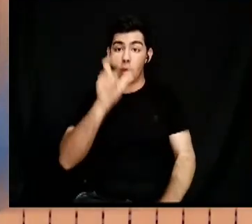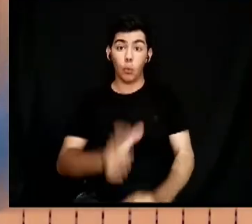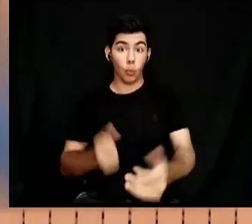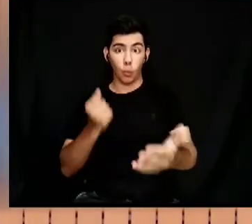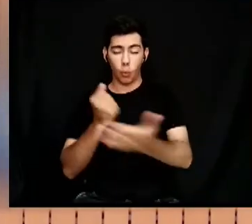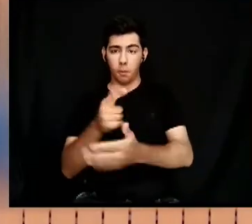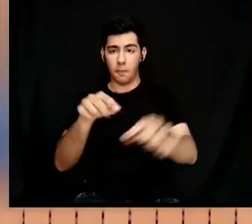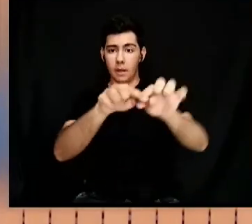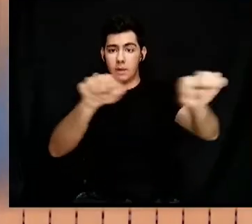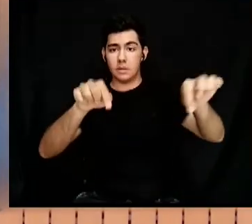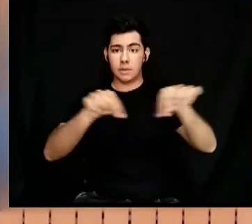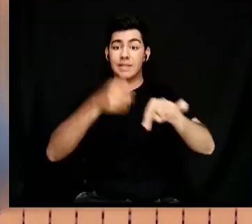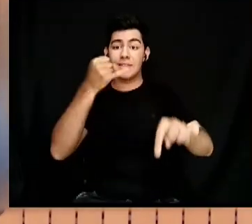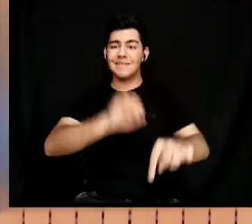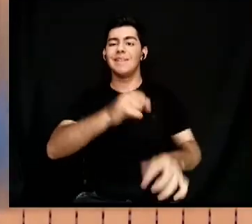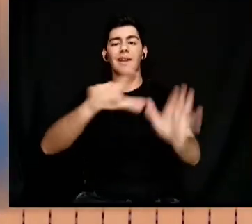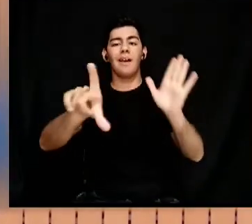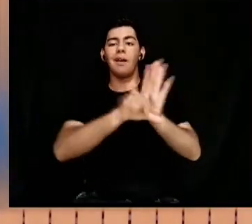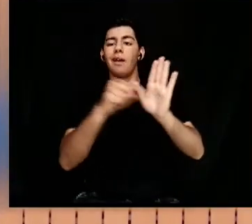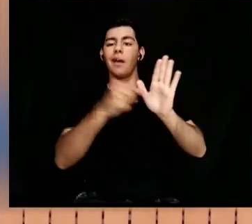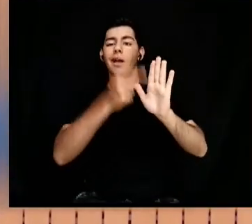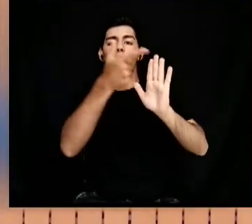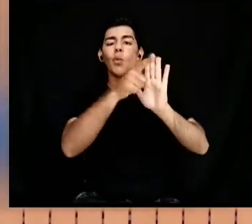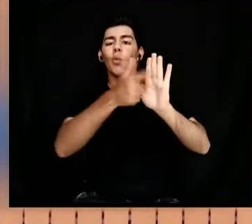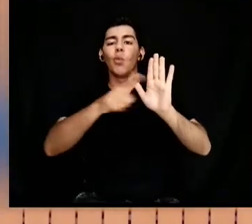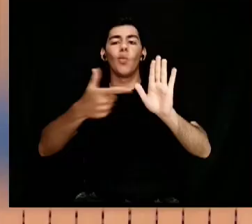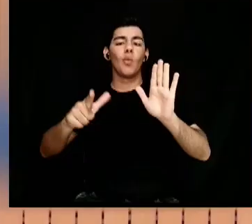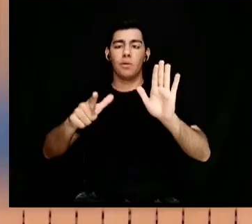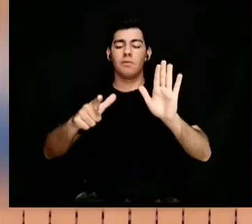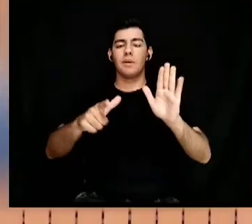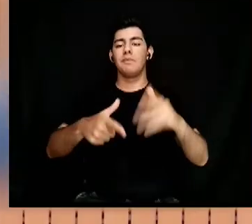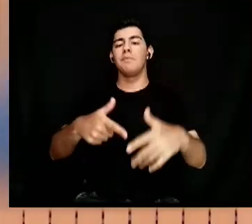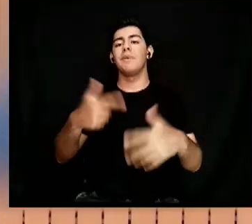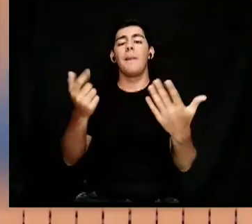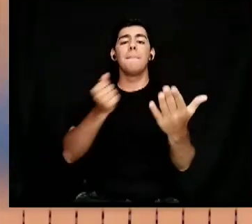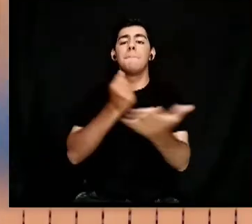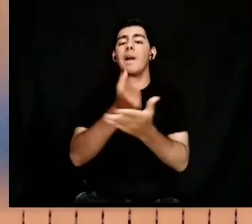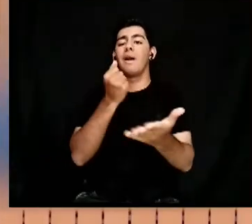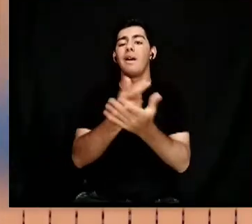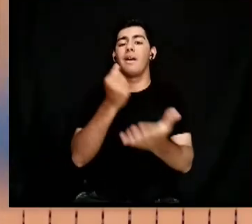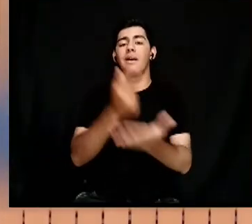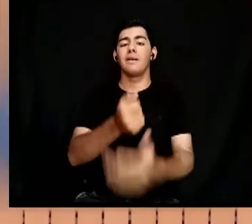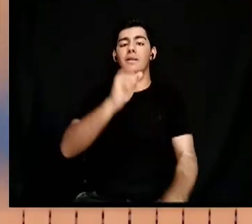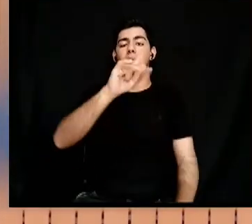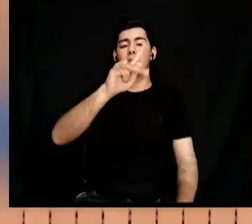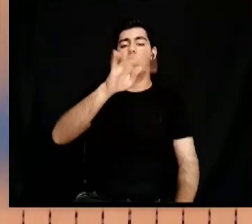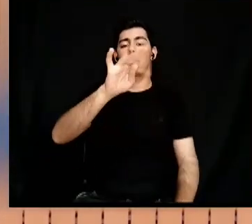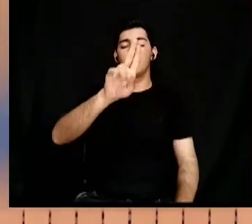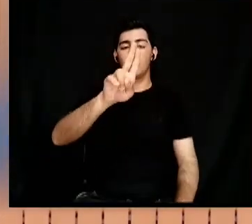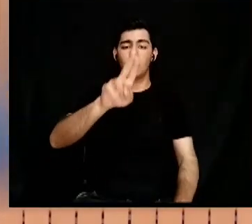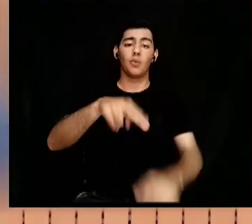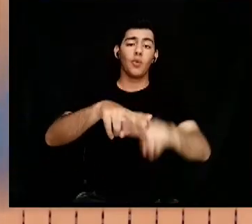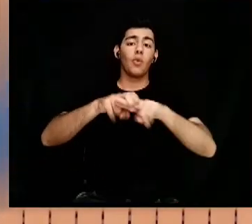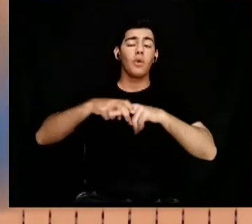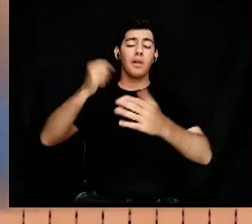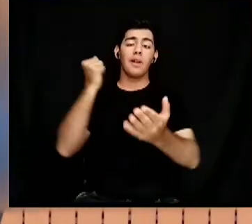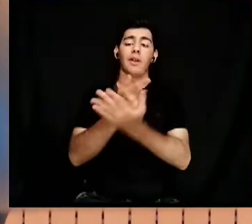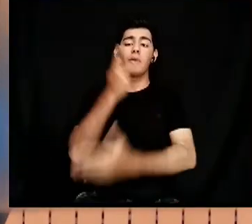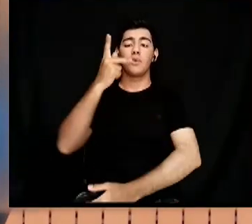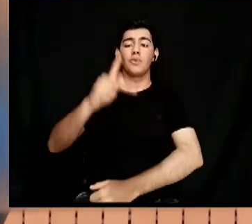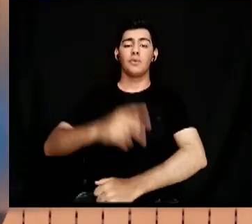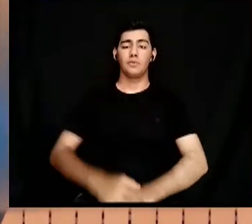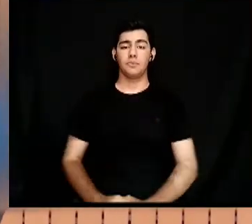lei, ele vai passar a pagar o IPTU, vereador Gustavo, a partir da sua compra. Então, eu entendo